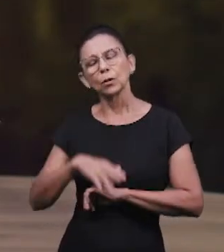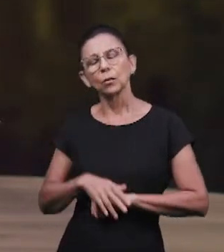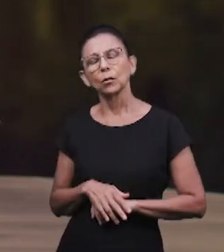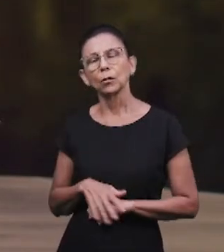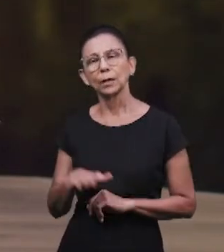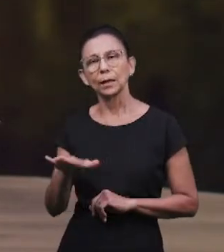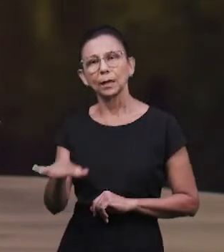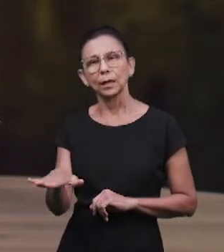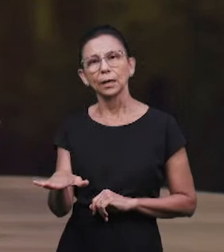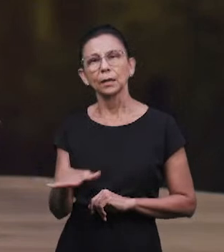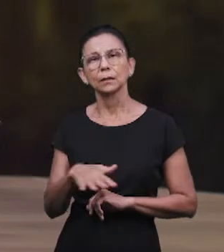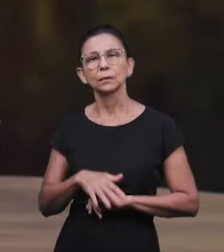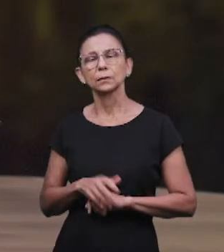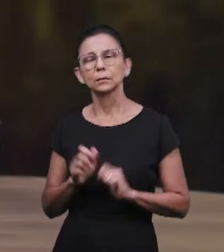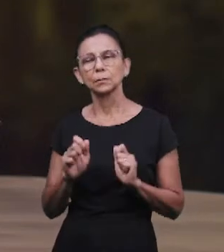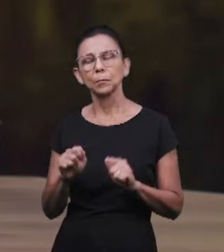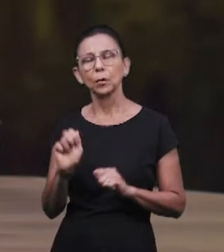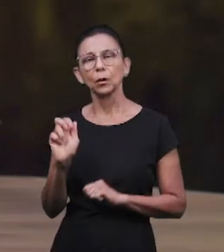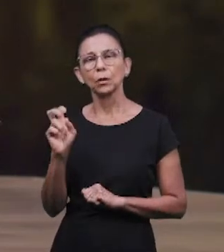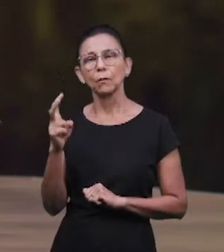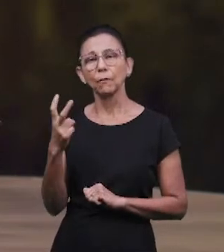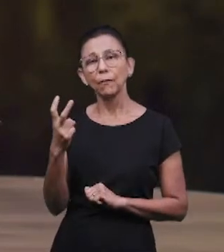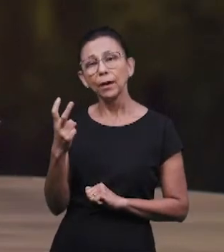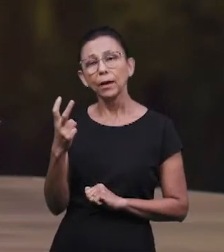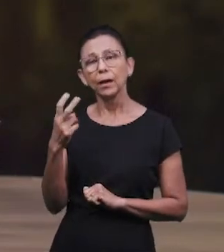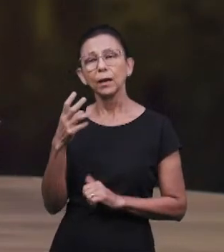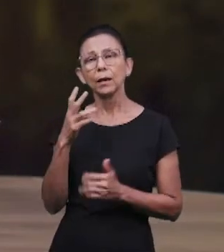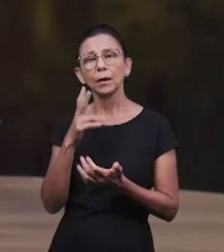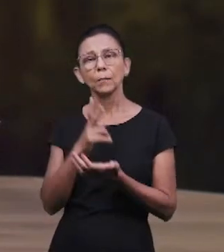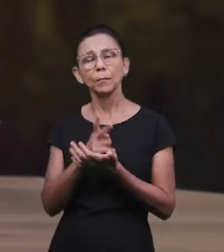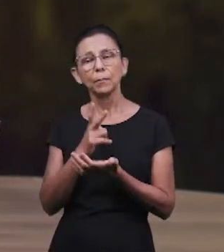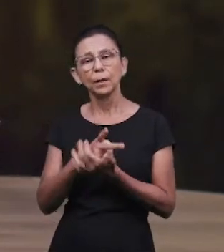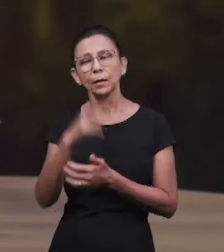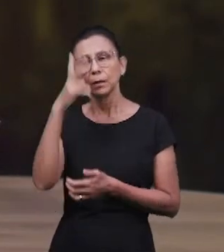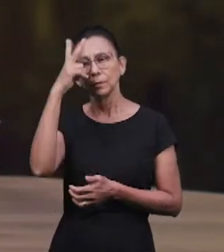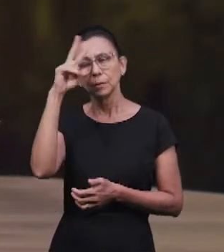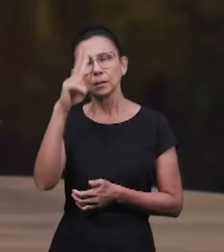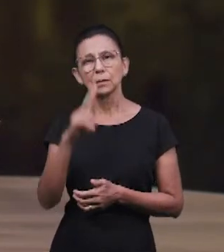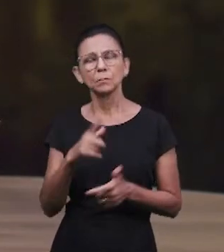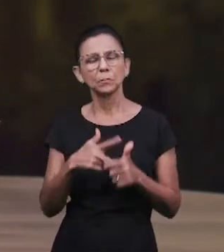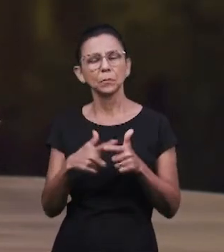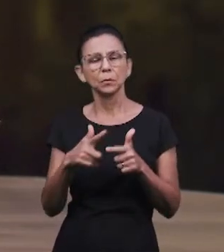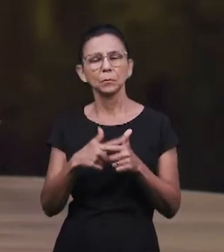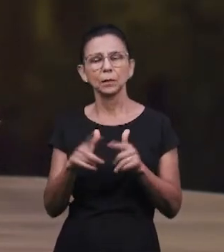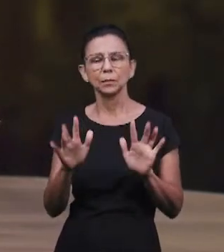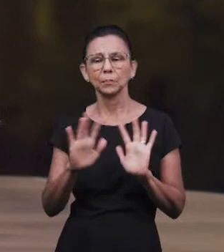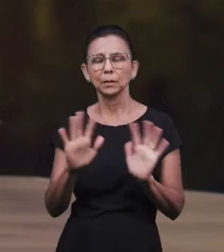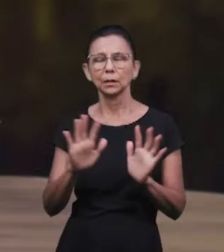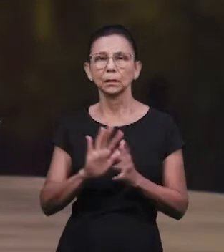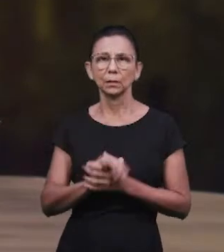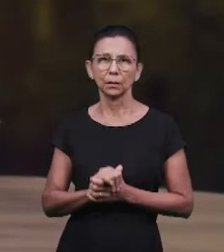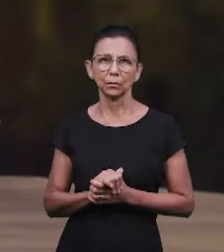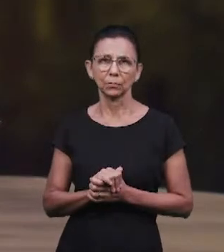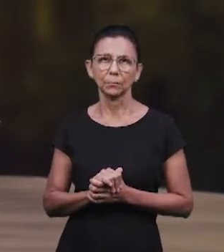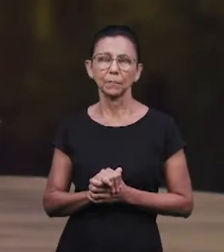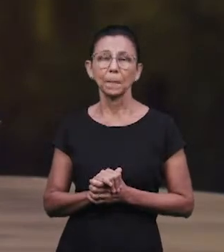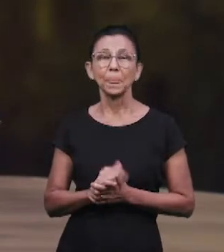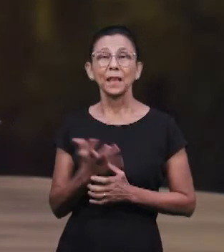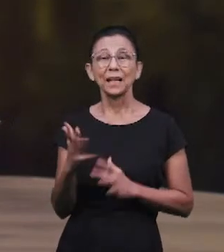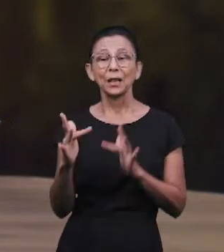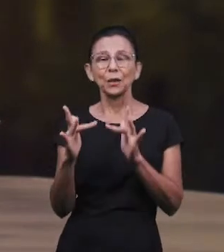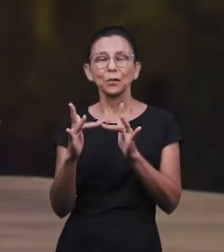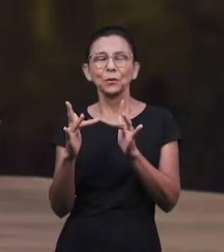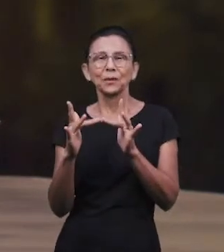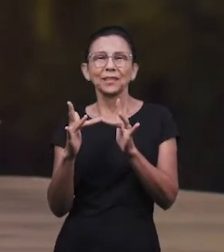As crianças podem ouvir até a mesma história. Não tem importância. Elas